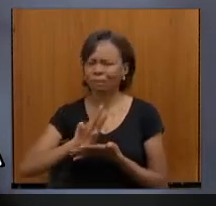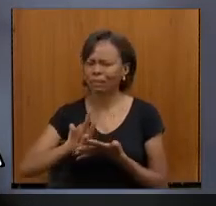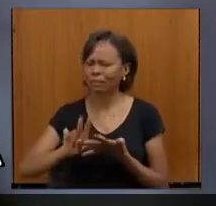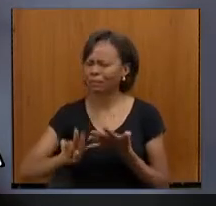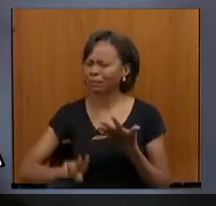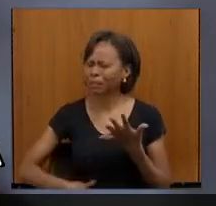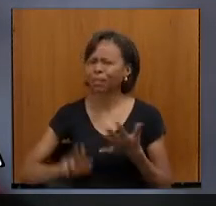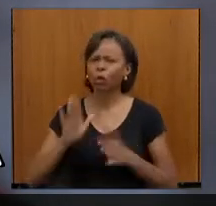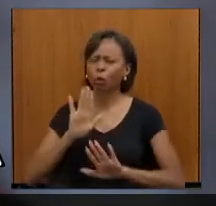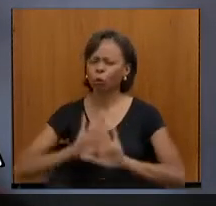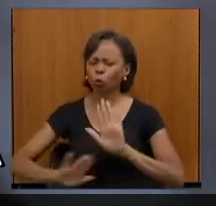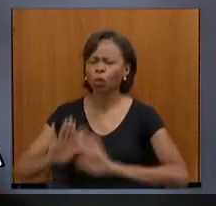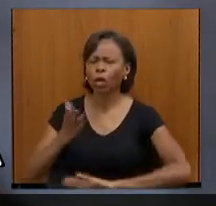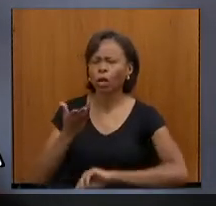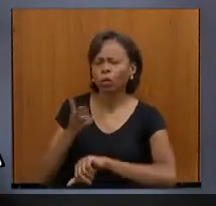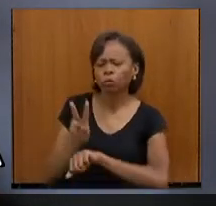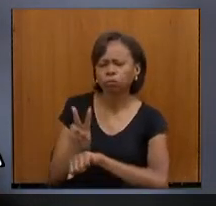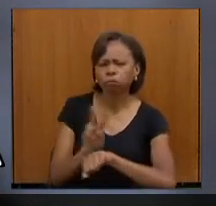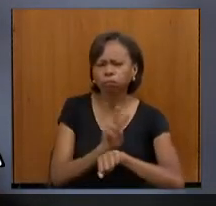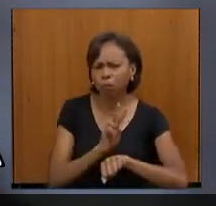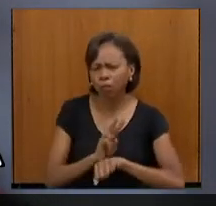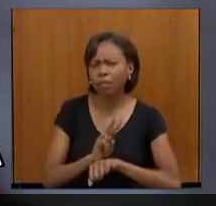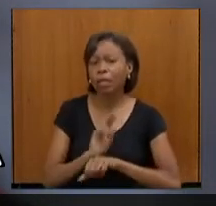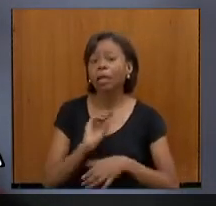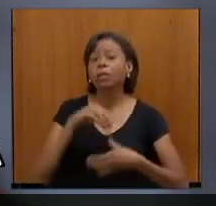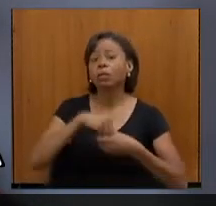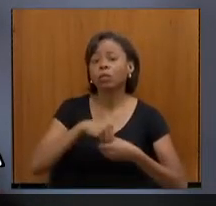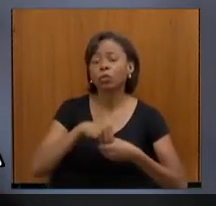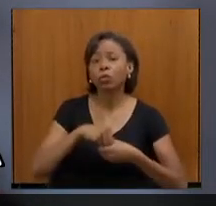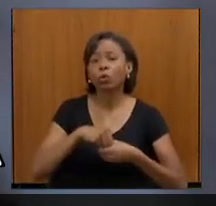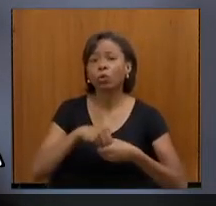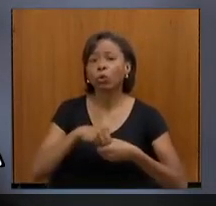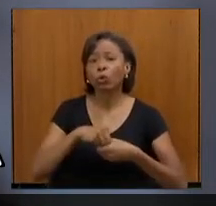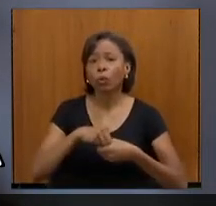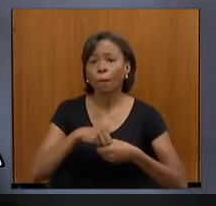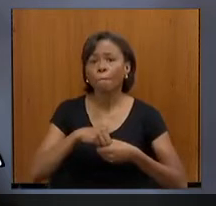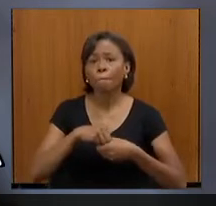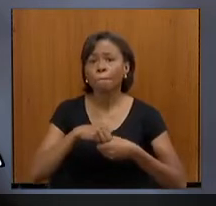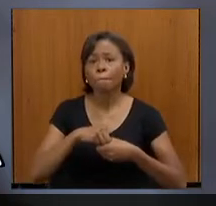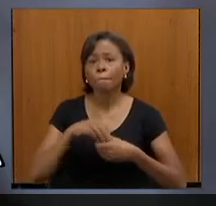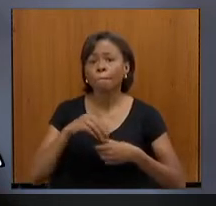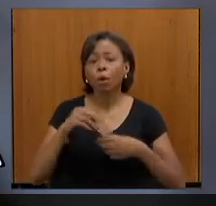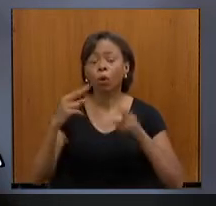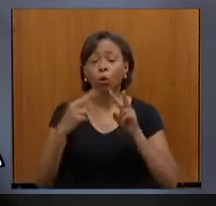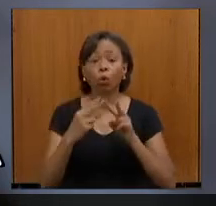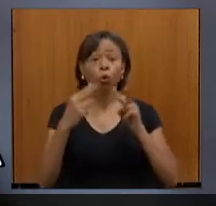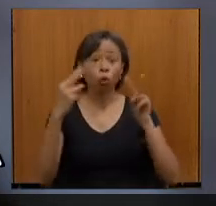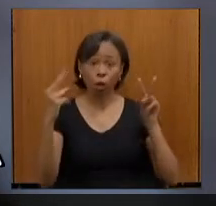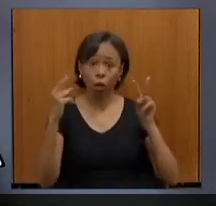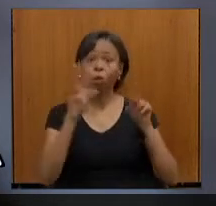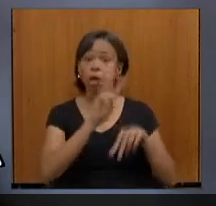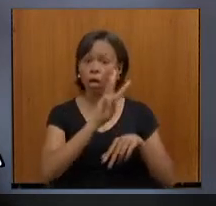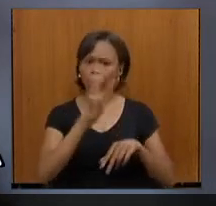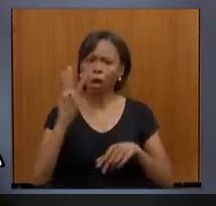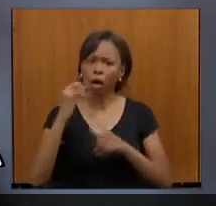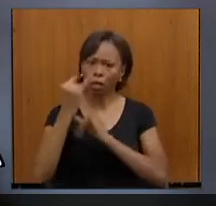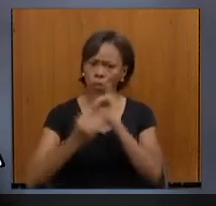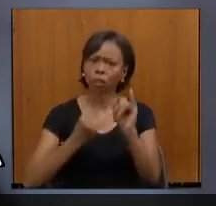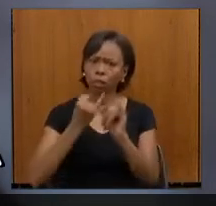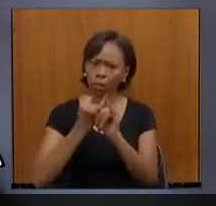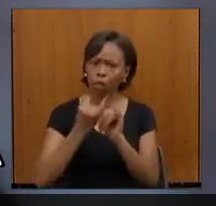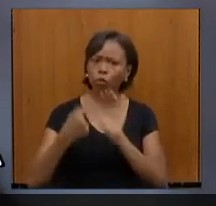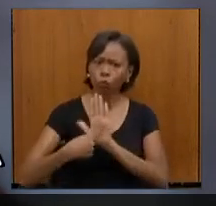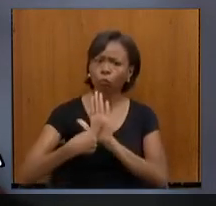intervenções que estão dentro hoje do campus virtual, mostrando como usar e como